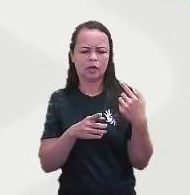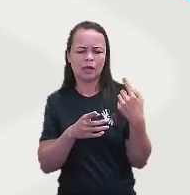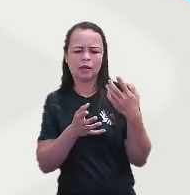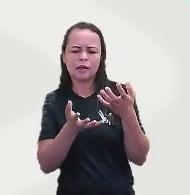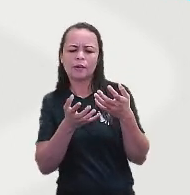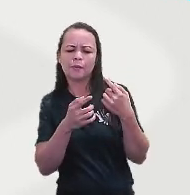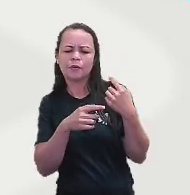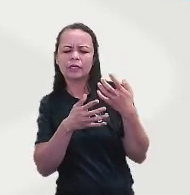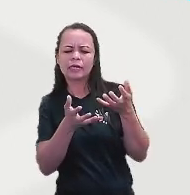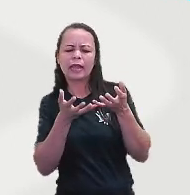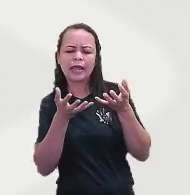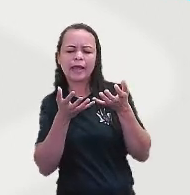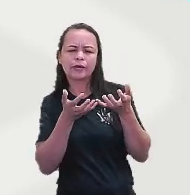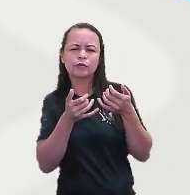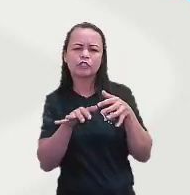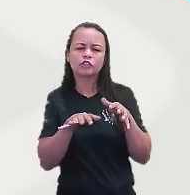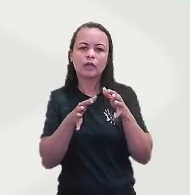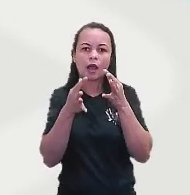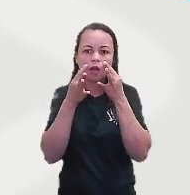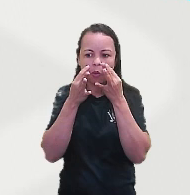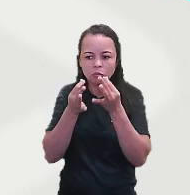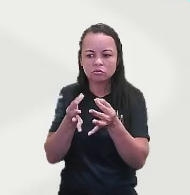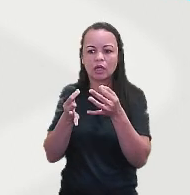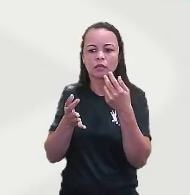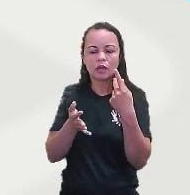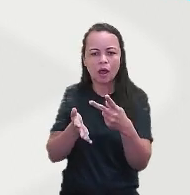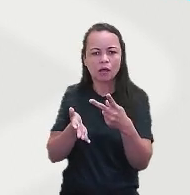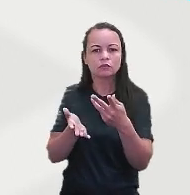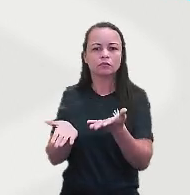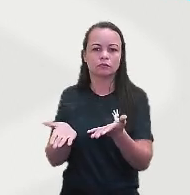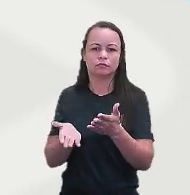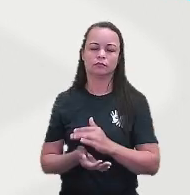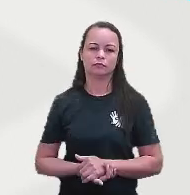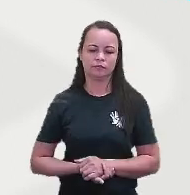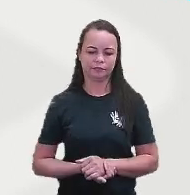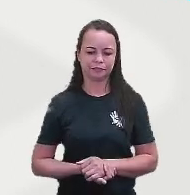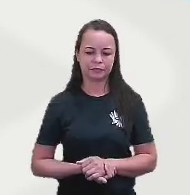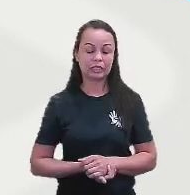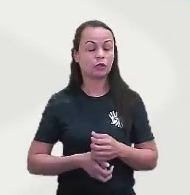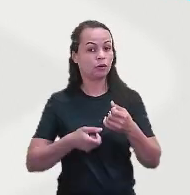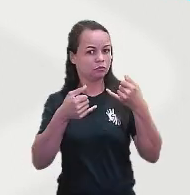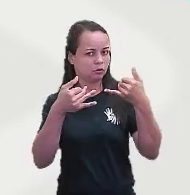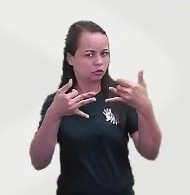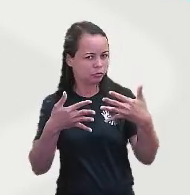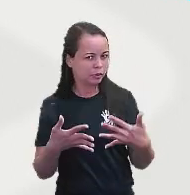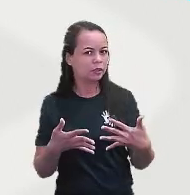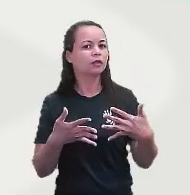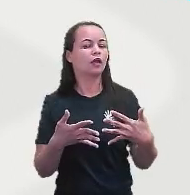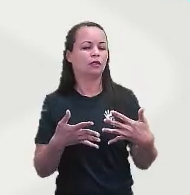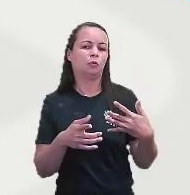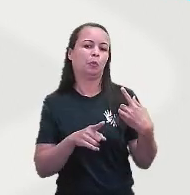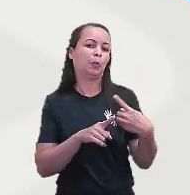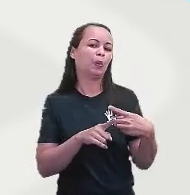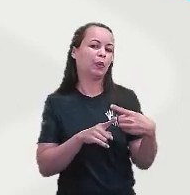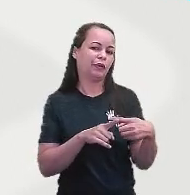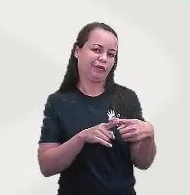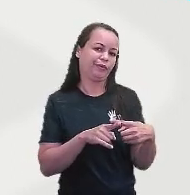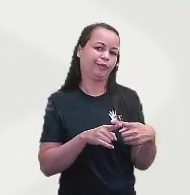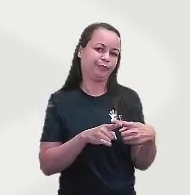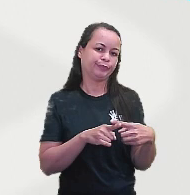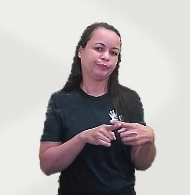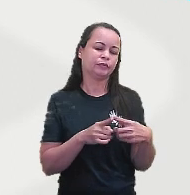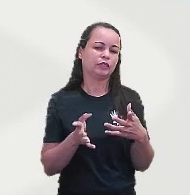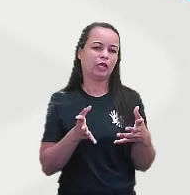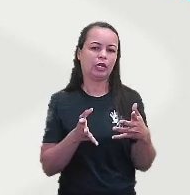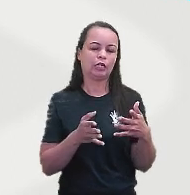é porque quero estar concentrada. Então, ela está explicando, tá? Ela não